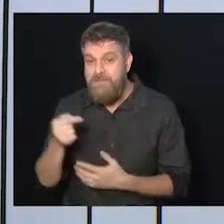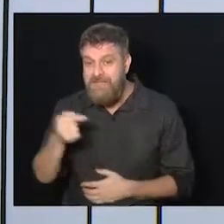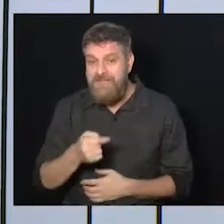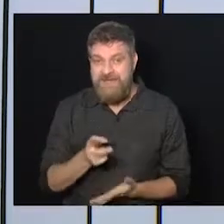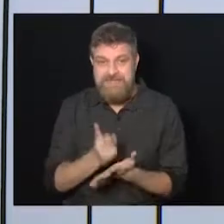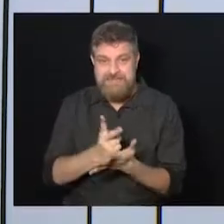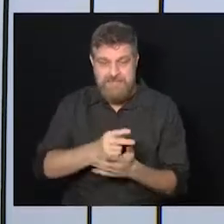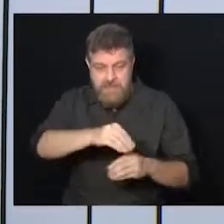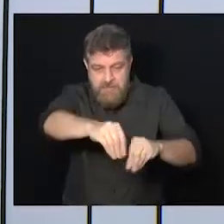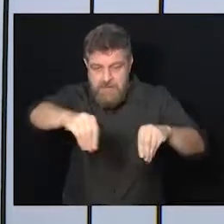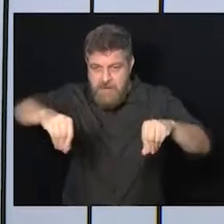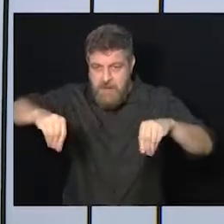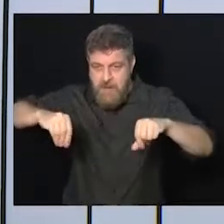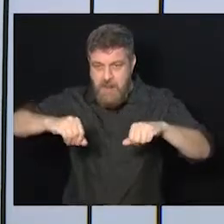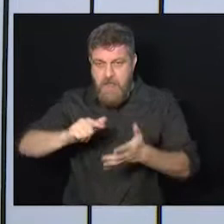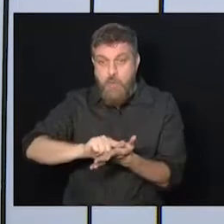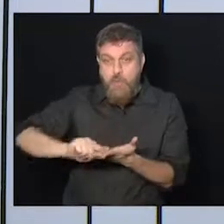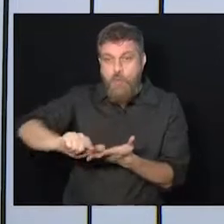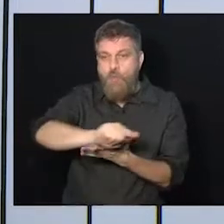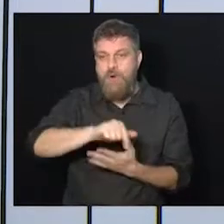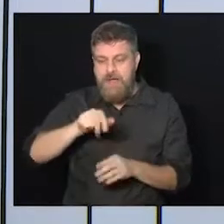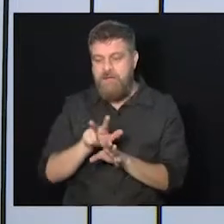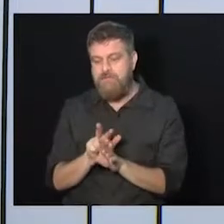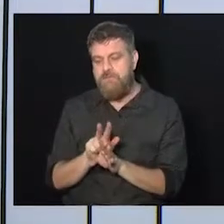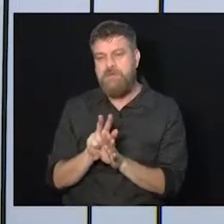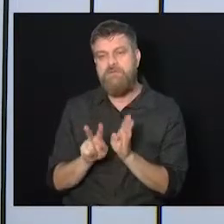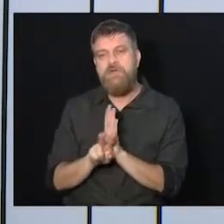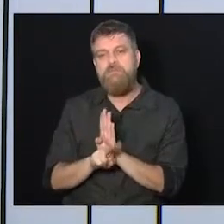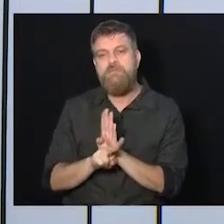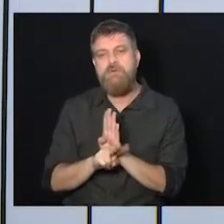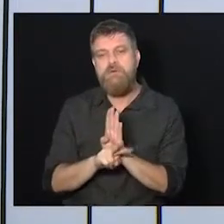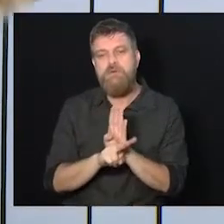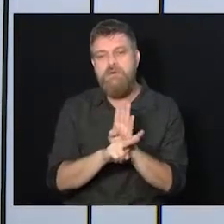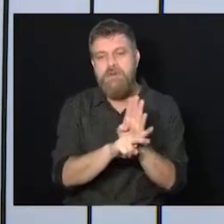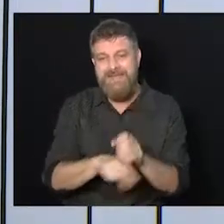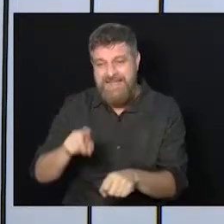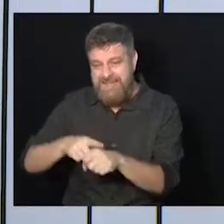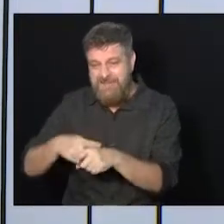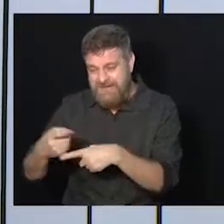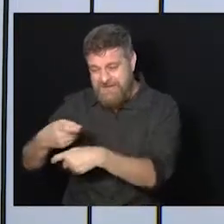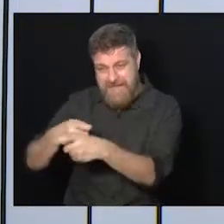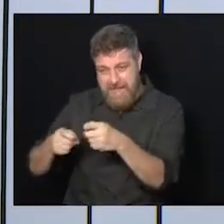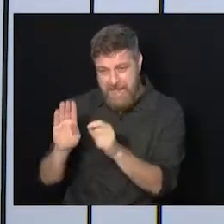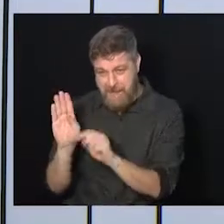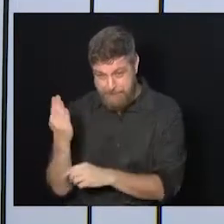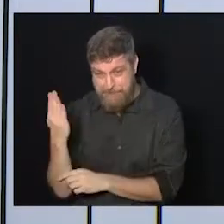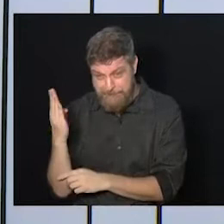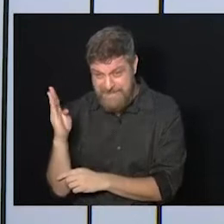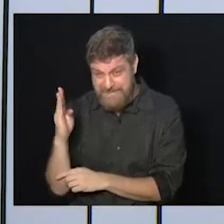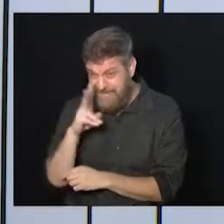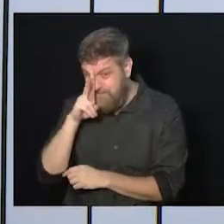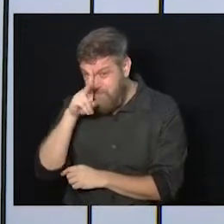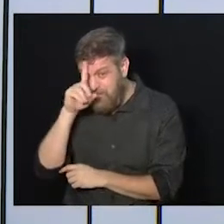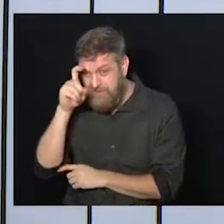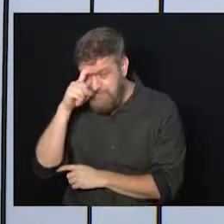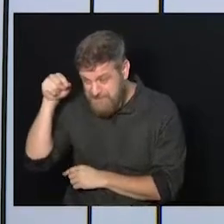solo, vive em locais muito contaminados, né? No momento das superbactérias, que estamos enfrentando essa realidade agora nos